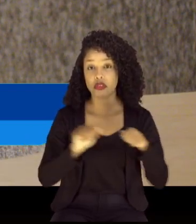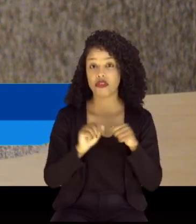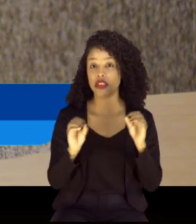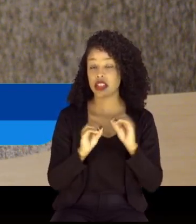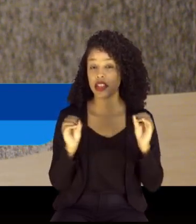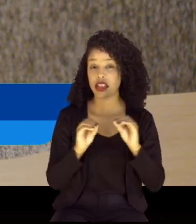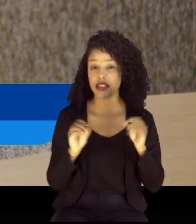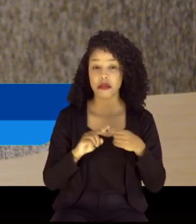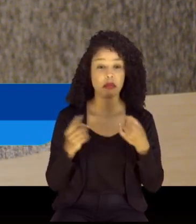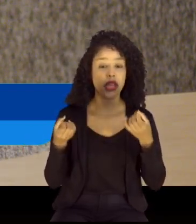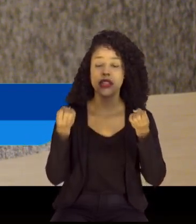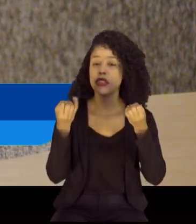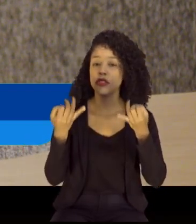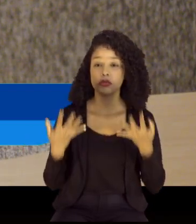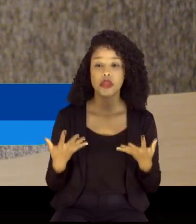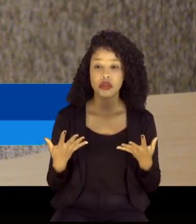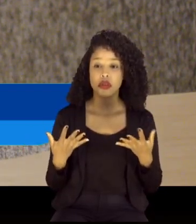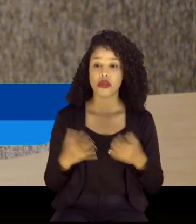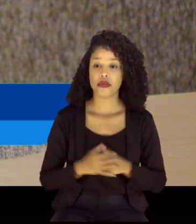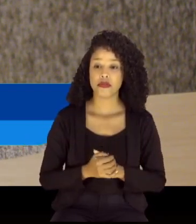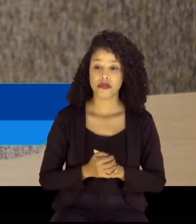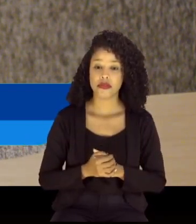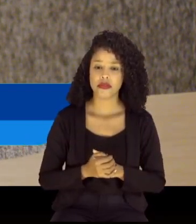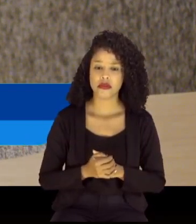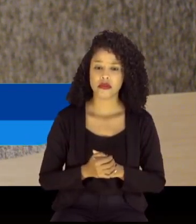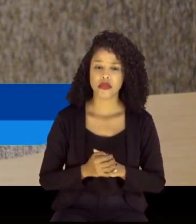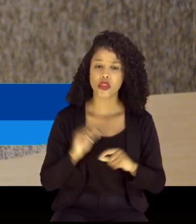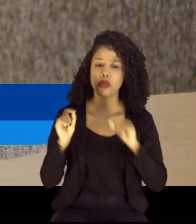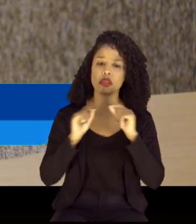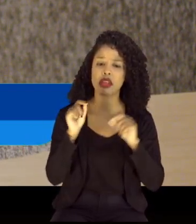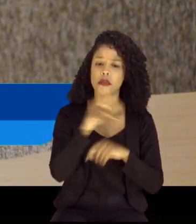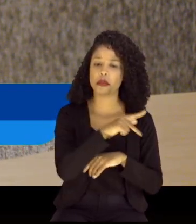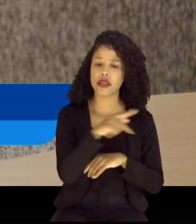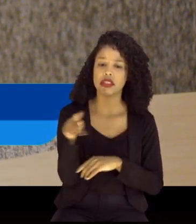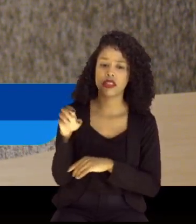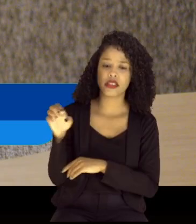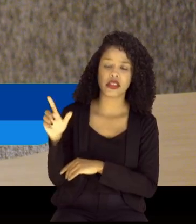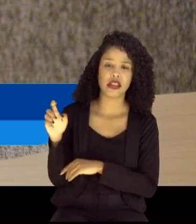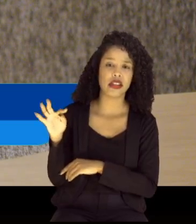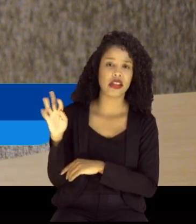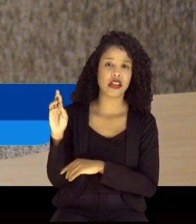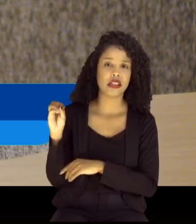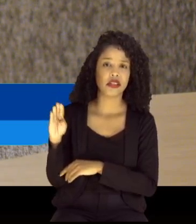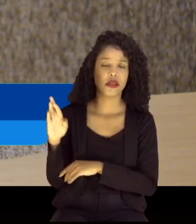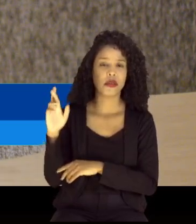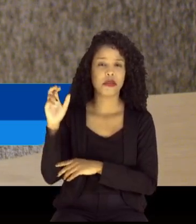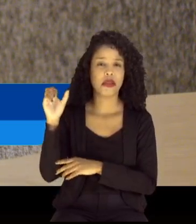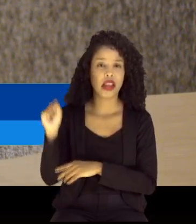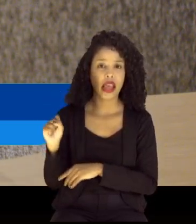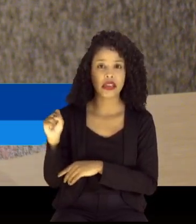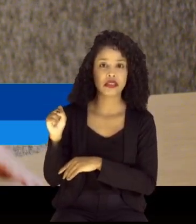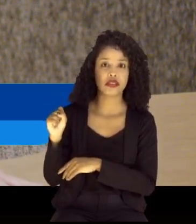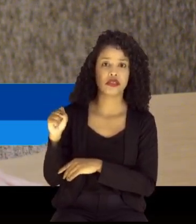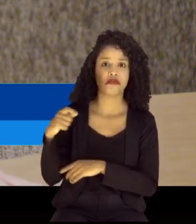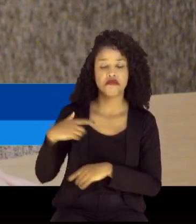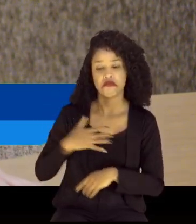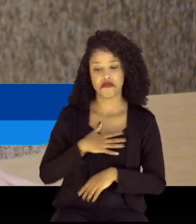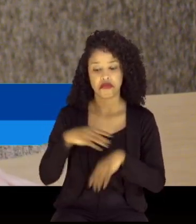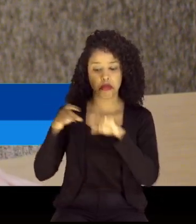não explicou com que coincidência o presidente da Eletrobras se demite num dia, no outro dia tem um